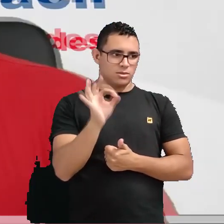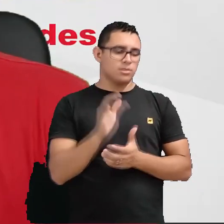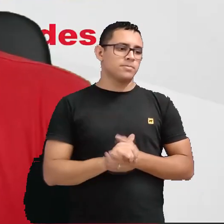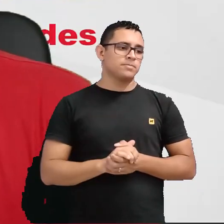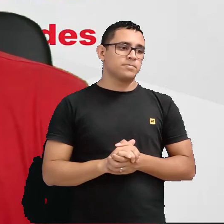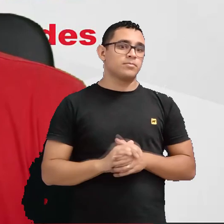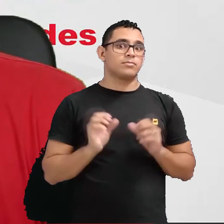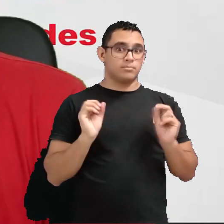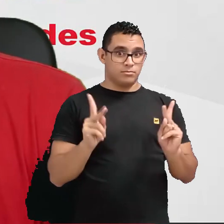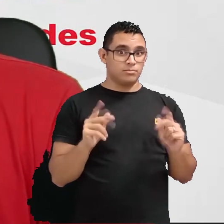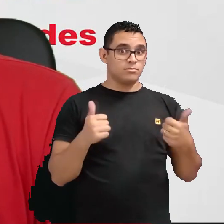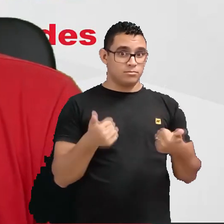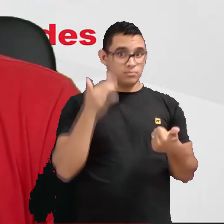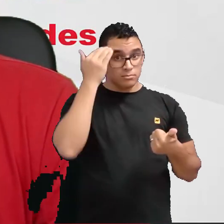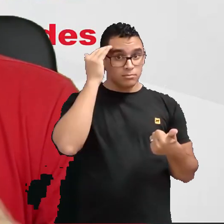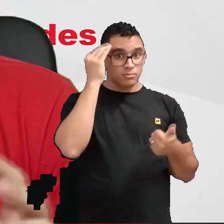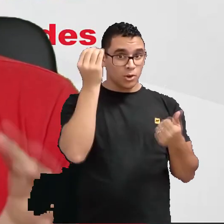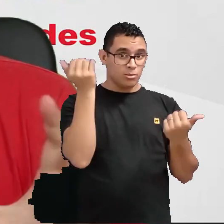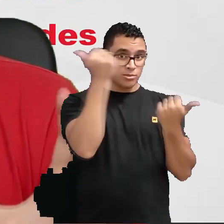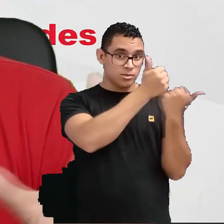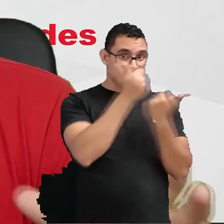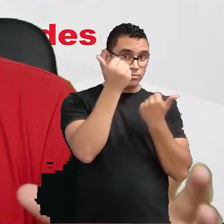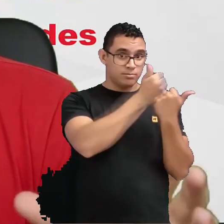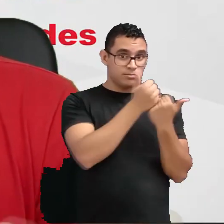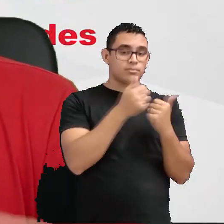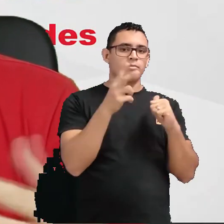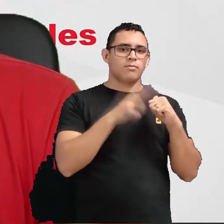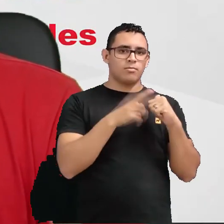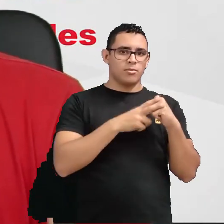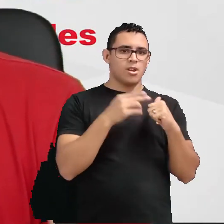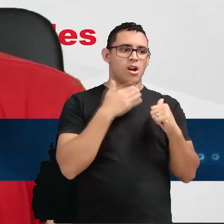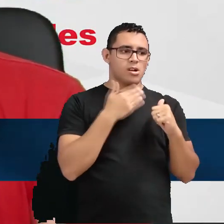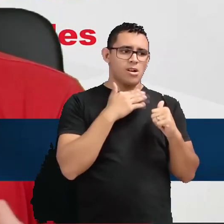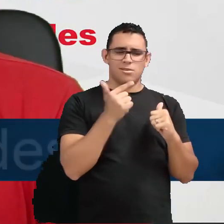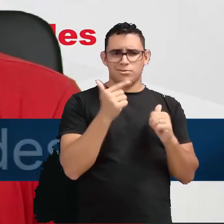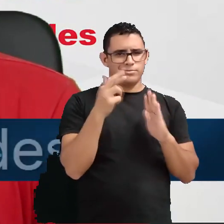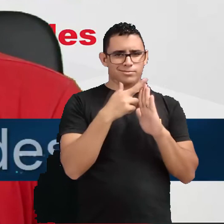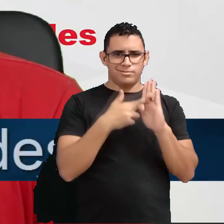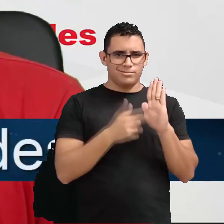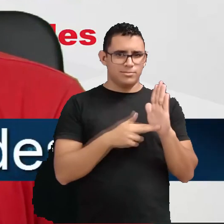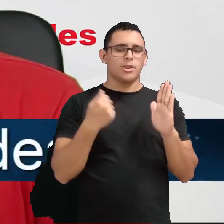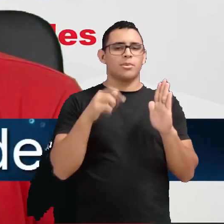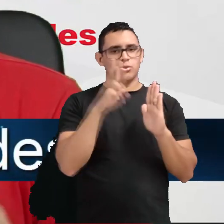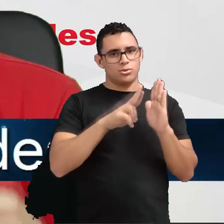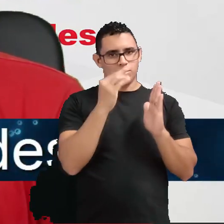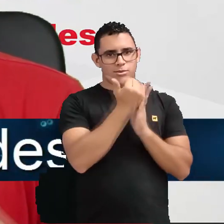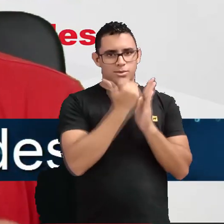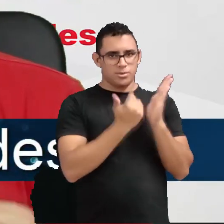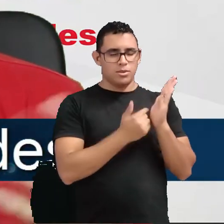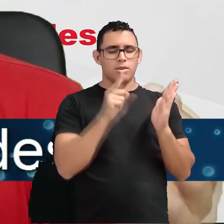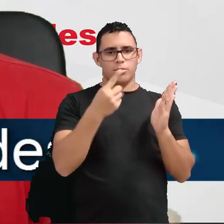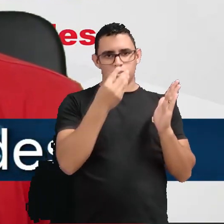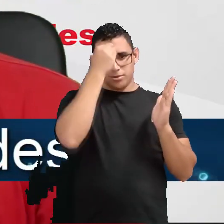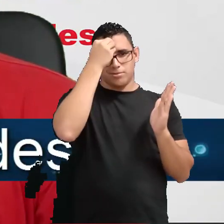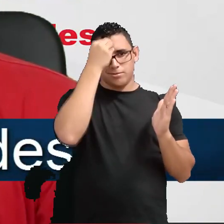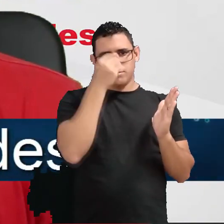vacation. Ok, pessoal? Então, foi isso. Hoje vimos os verbos irregulares. Não tem muita regra, vamos ter que usar a listinha no começo, mas logo